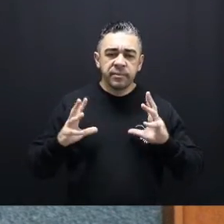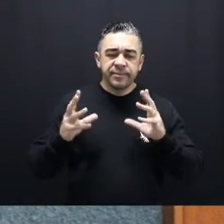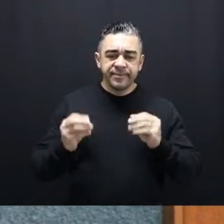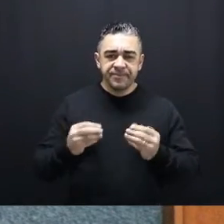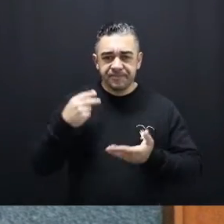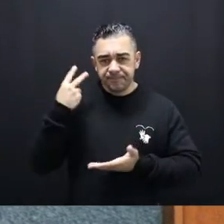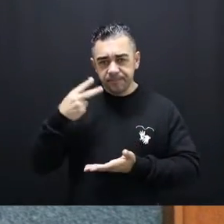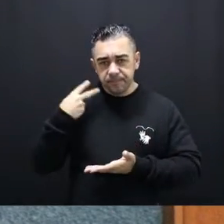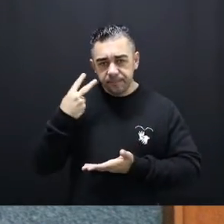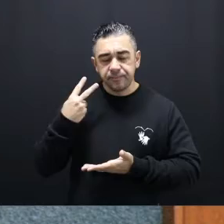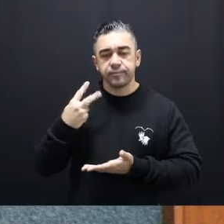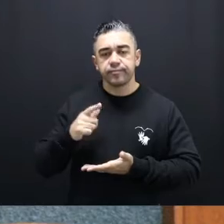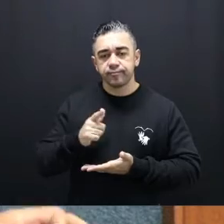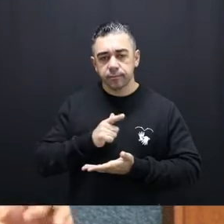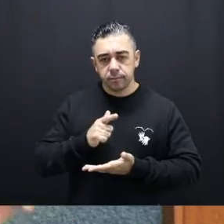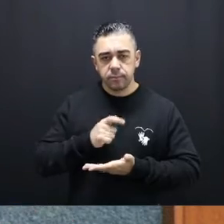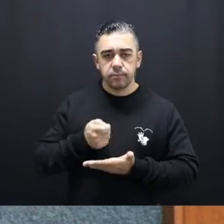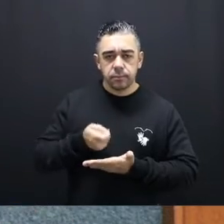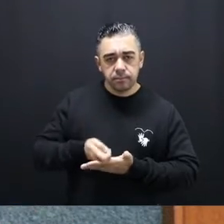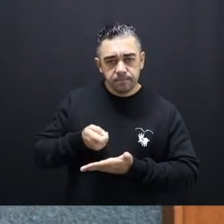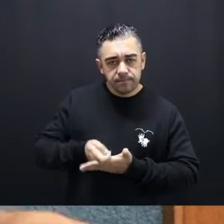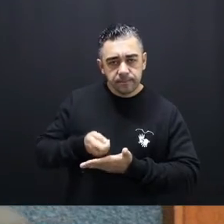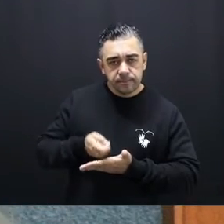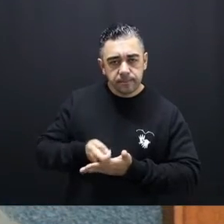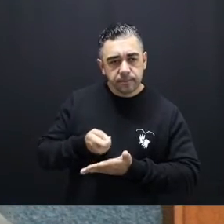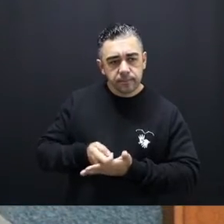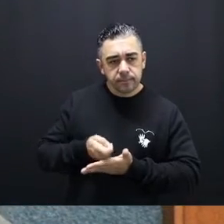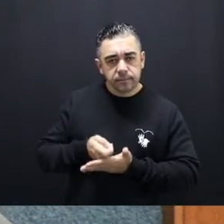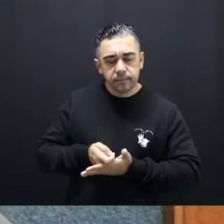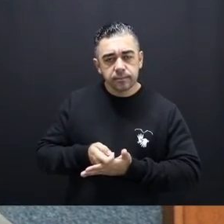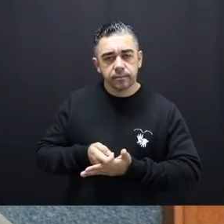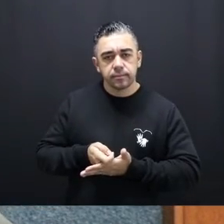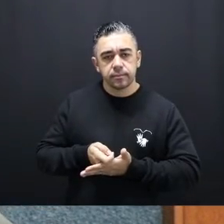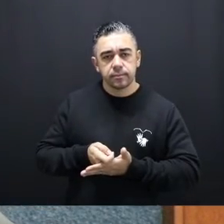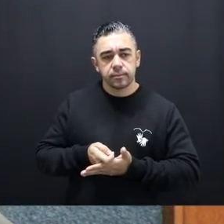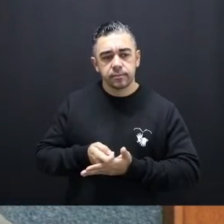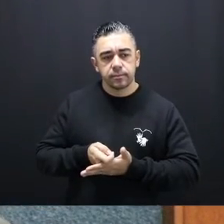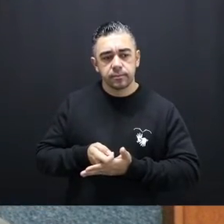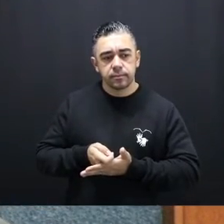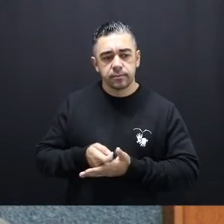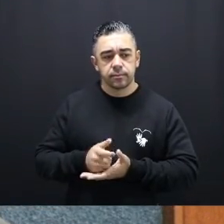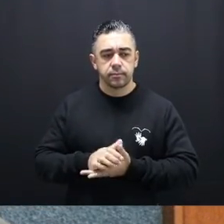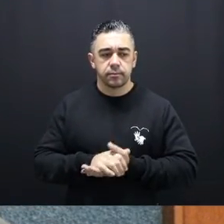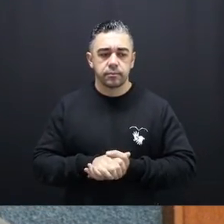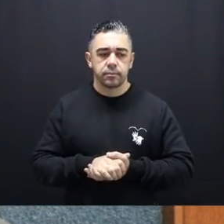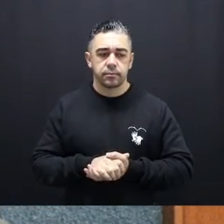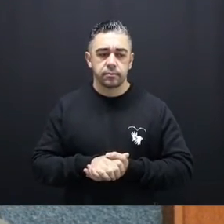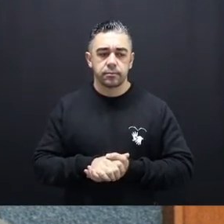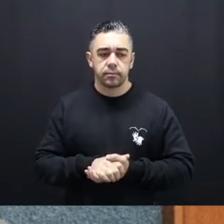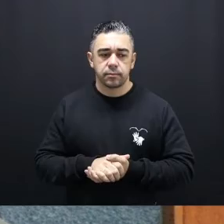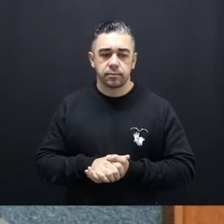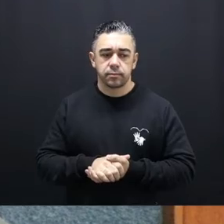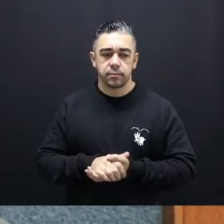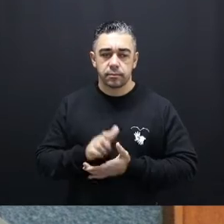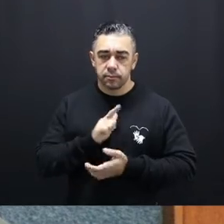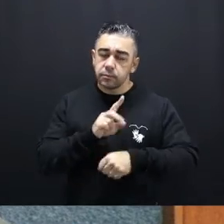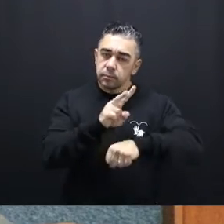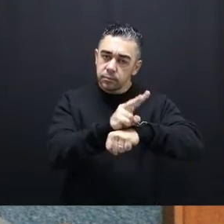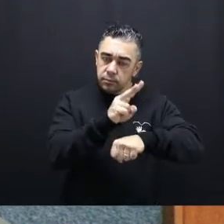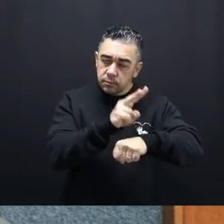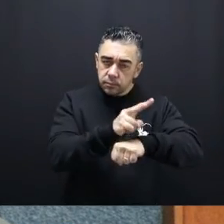vereadores se obrigaram a o aquartelar os seus acessórios